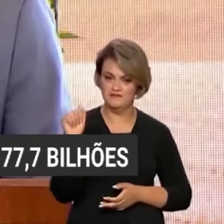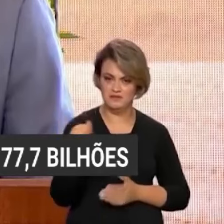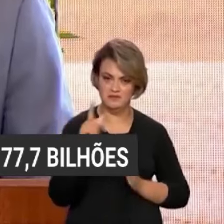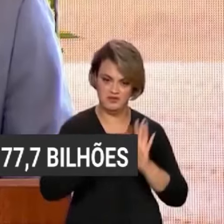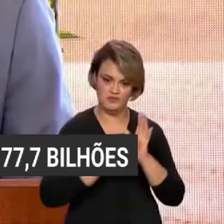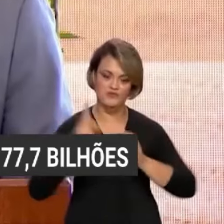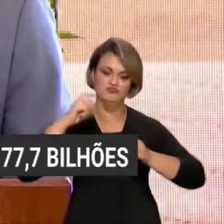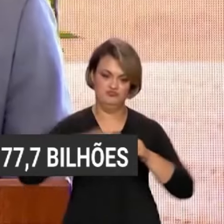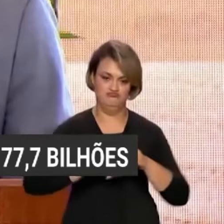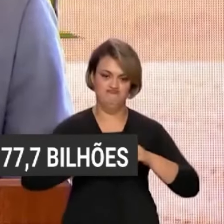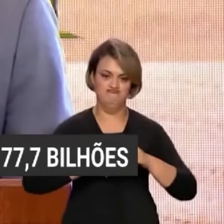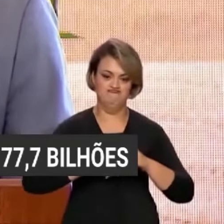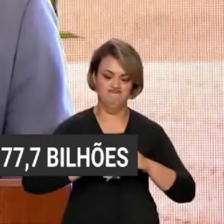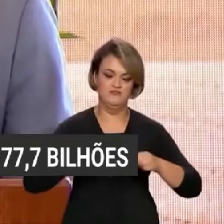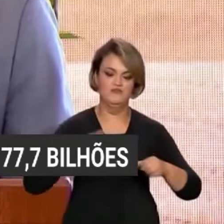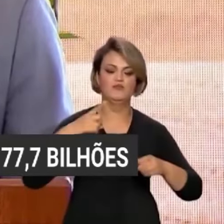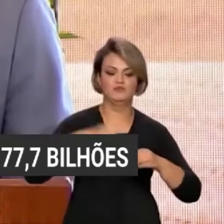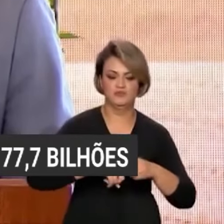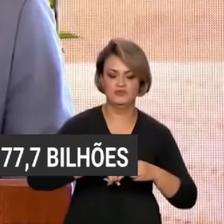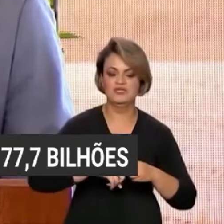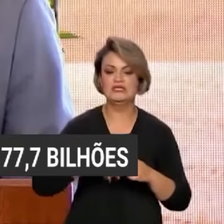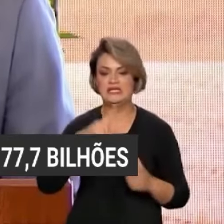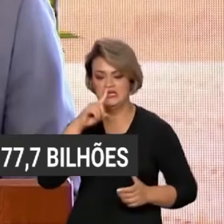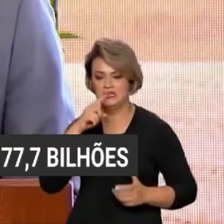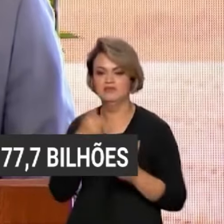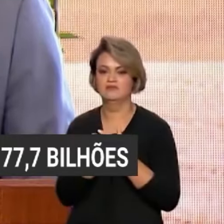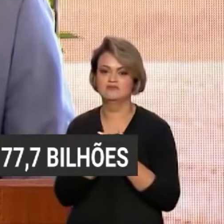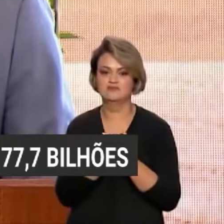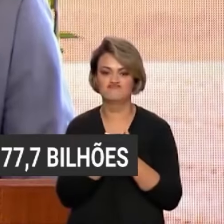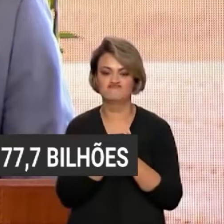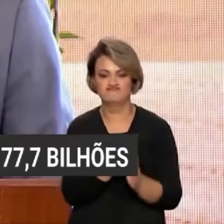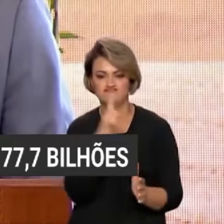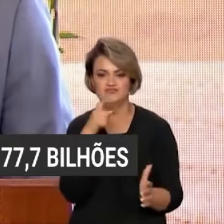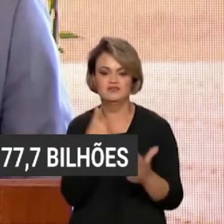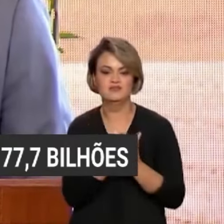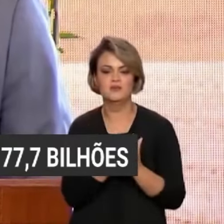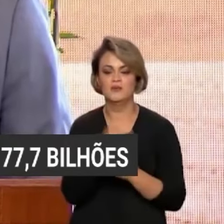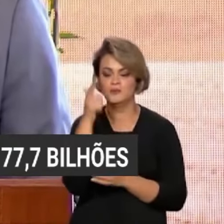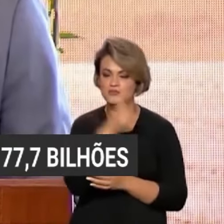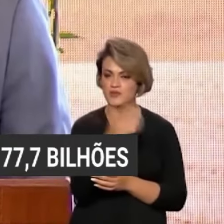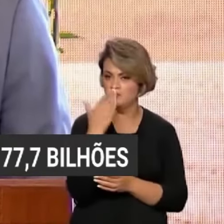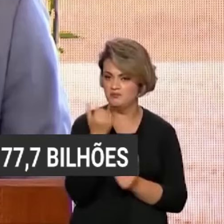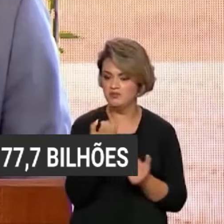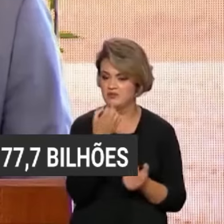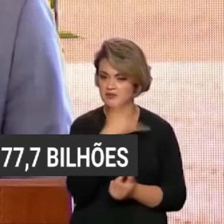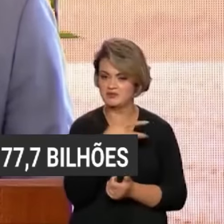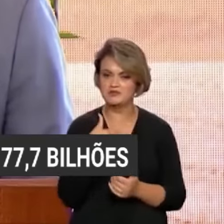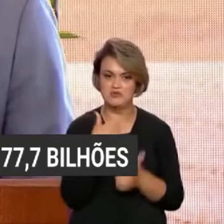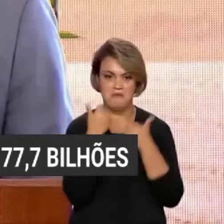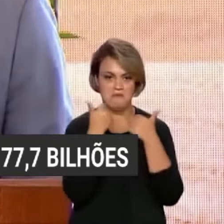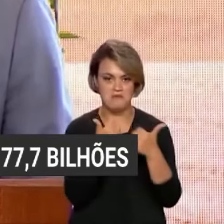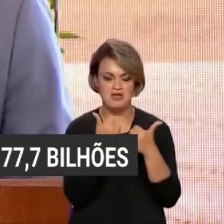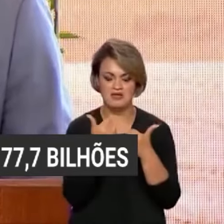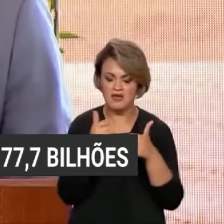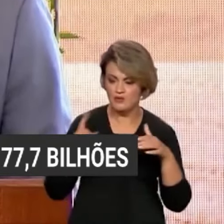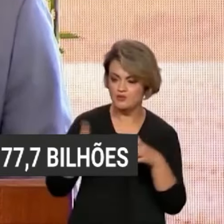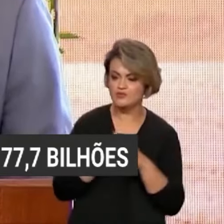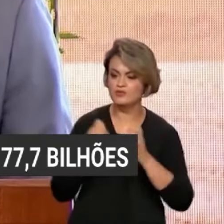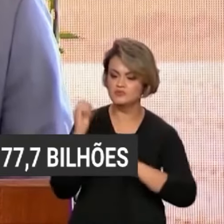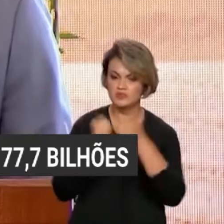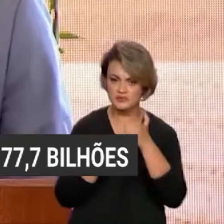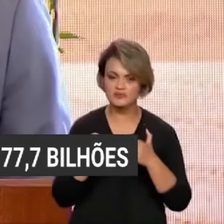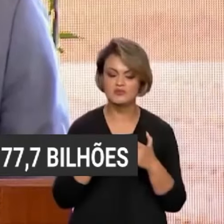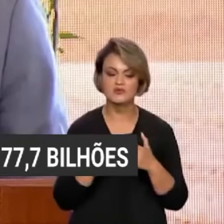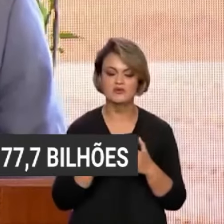voltou e ele será decisivo para a produção de alimentos saudáveis para inclusão produtiva